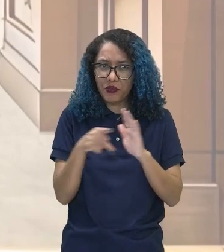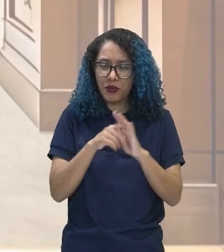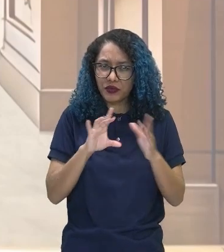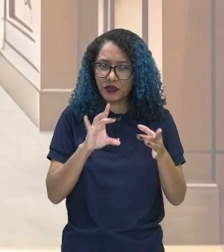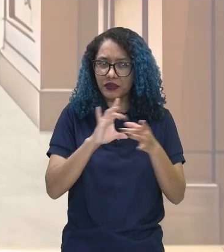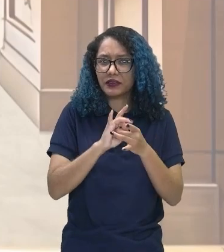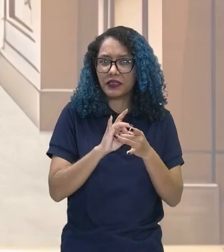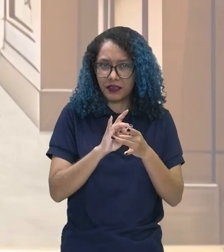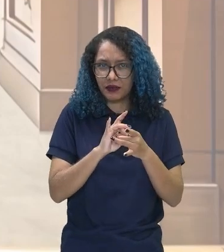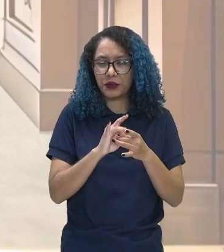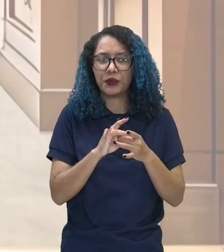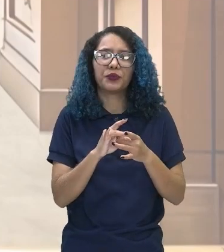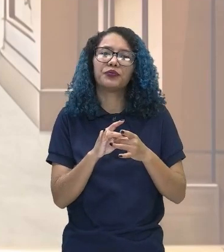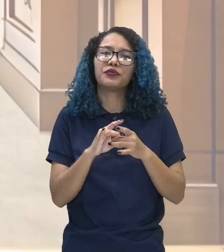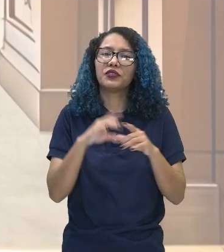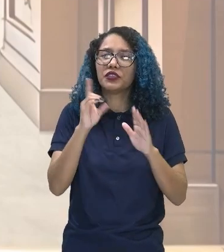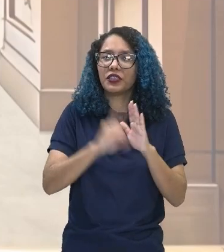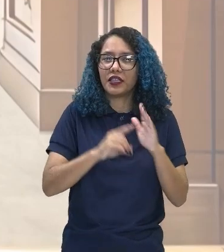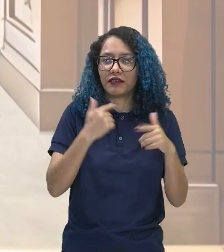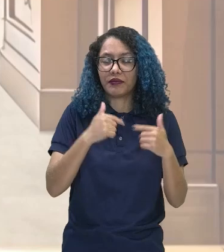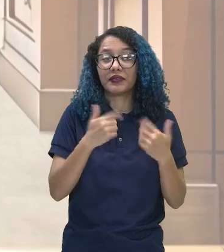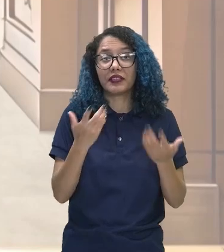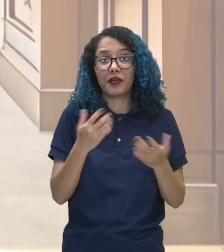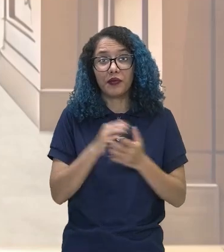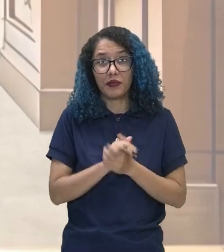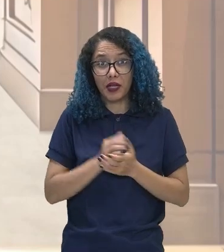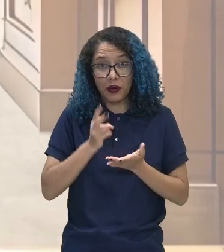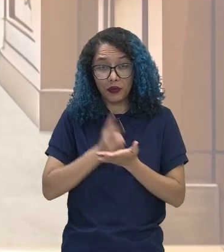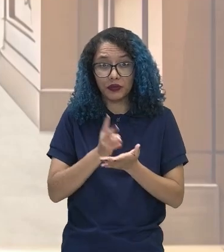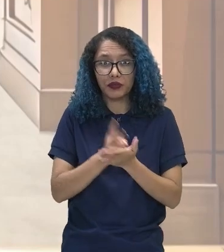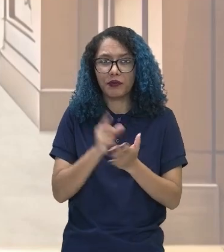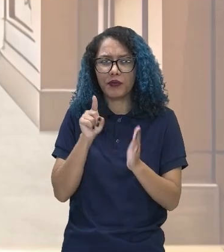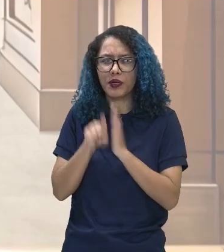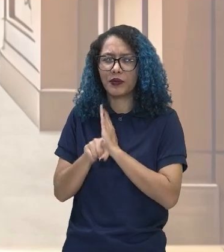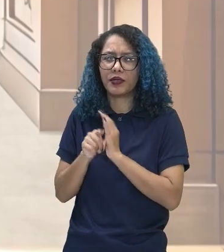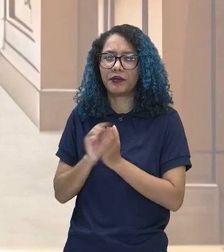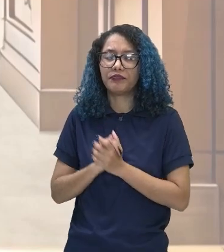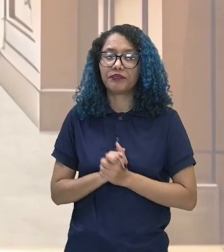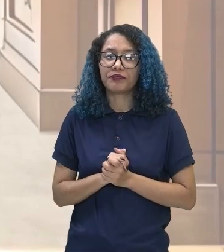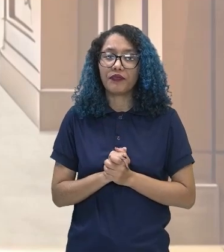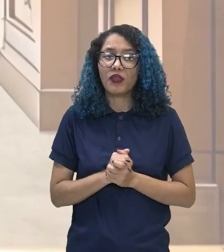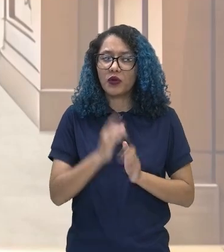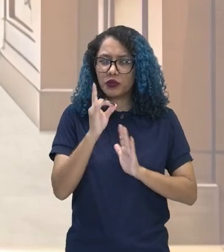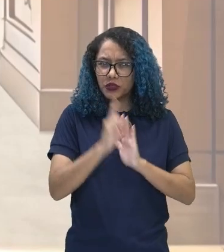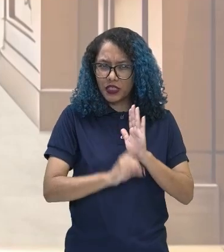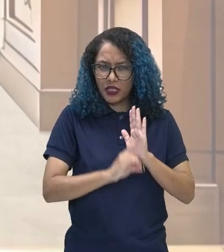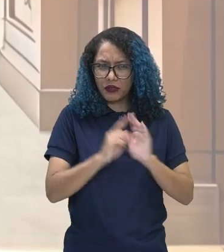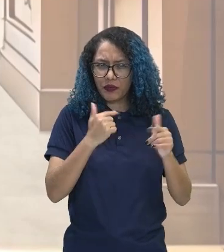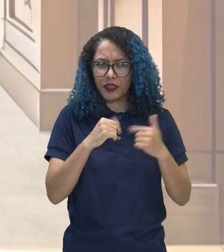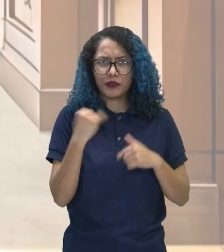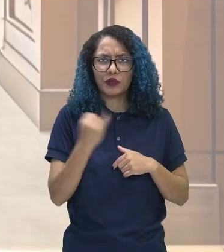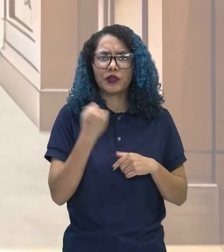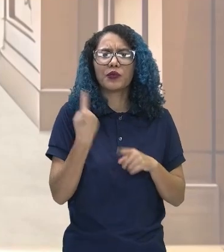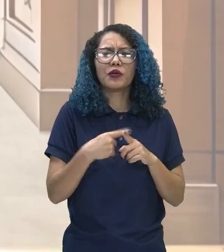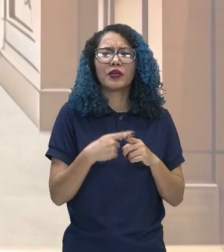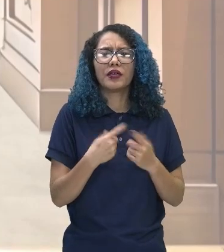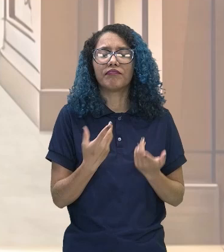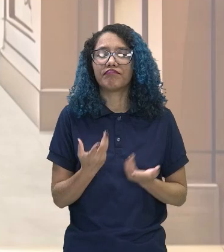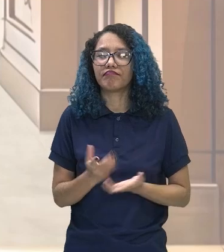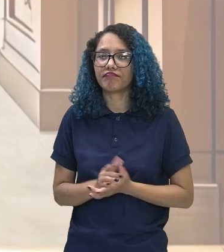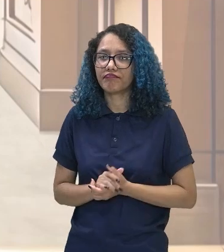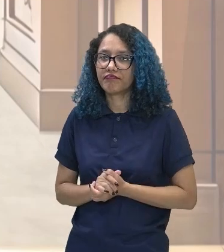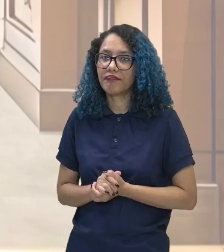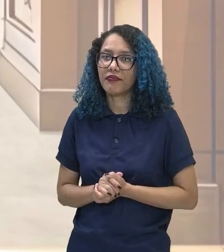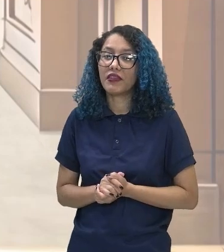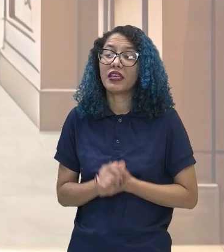tema, eu vou fazer aqui uma pergunta para a nossa convidada: por que os direitos trabalhistas são tão importantes? Porque são esses direitos